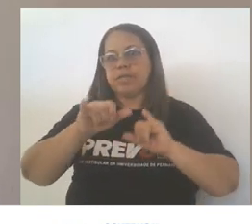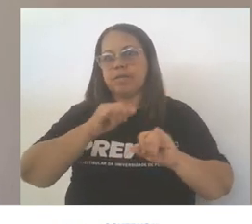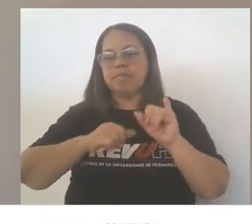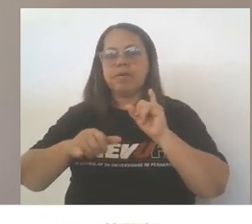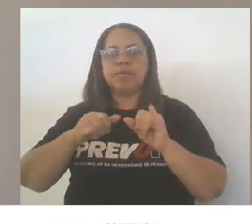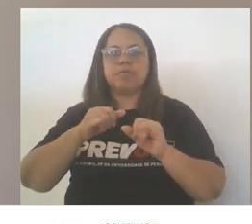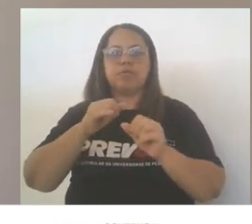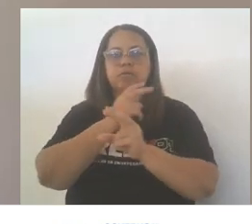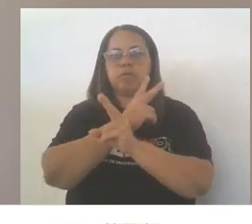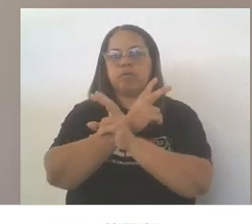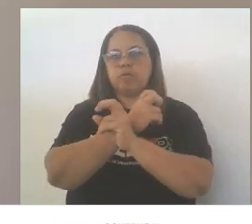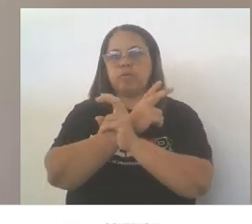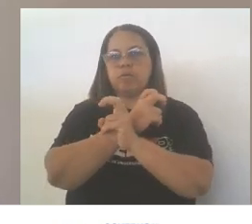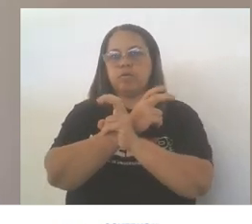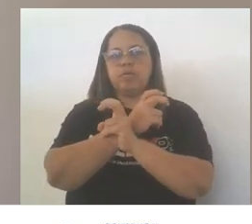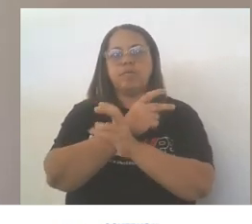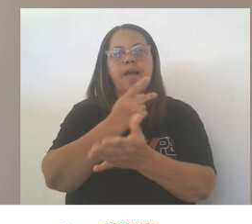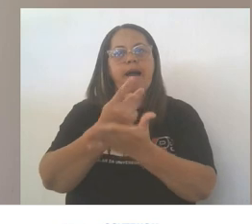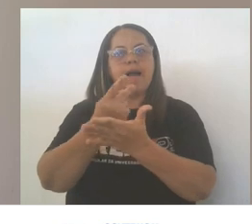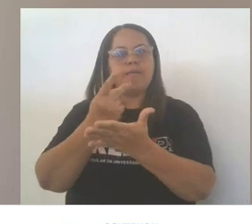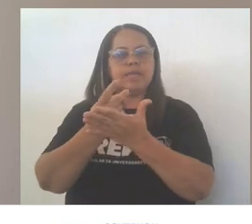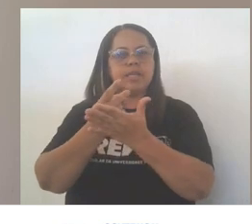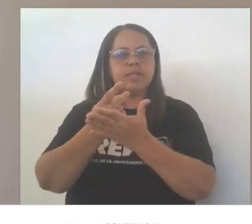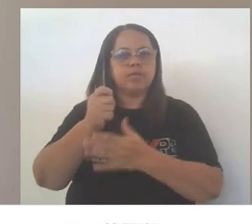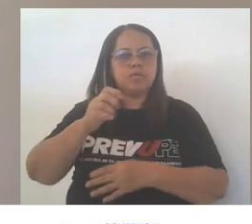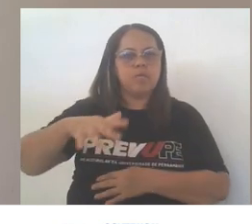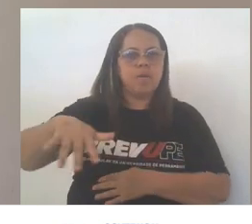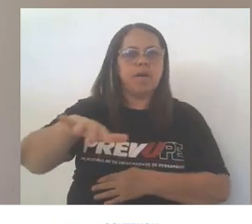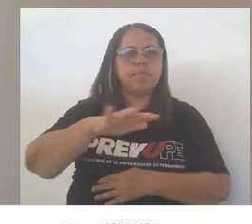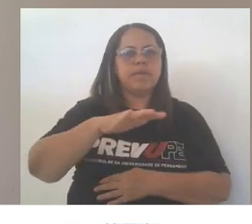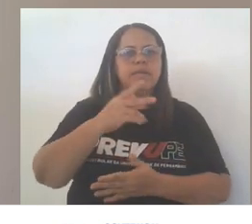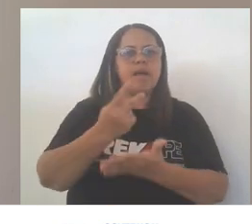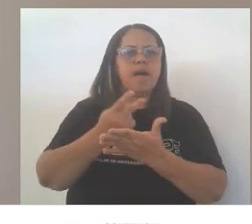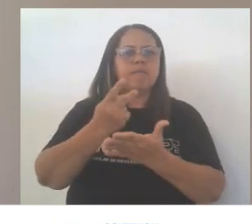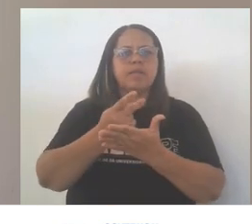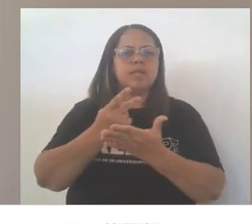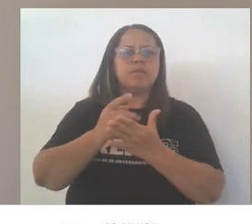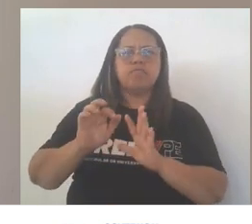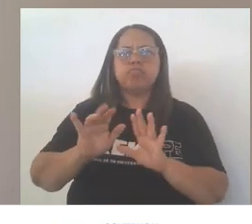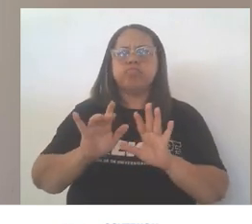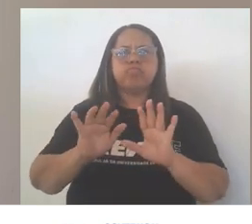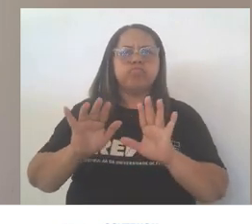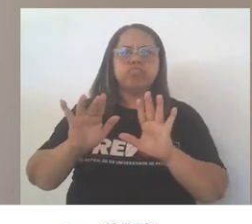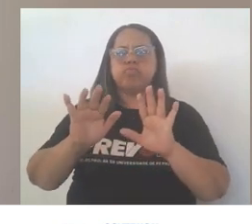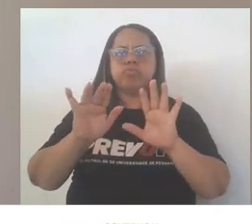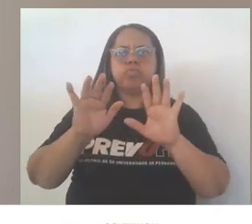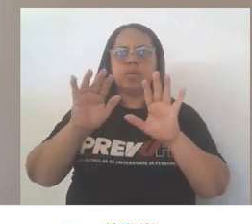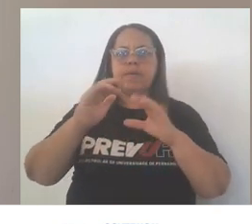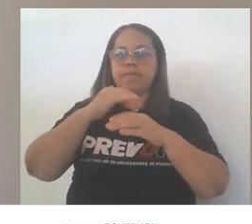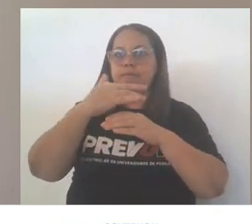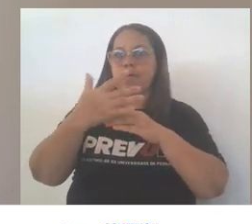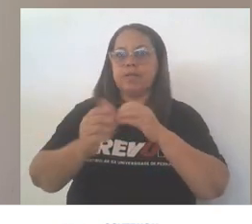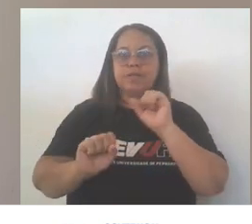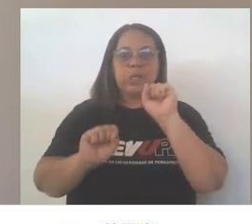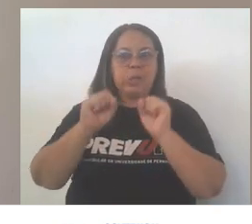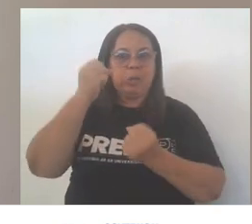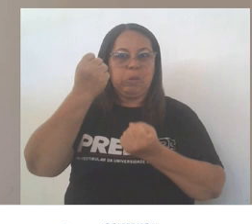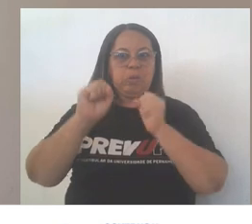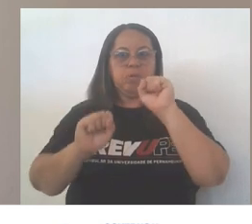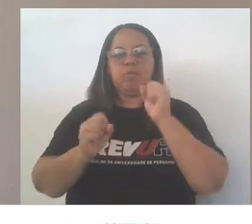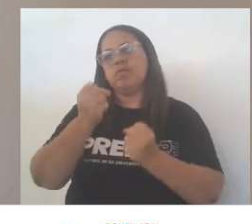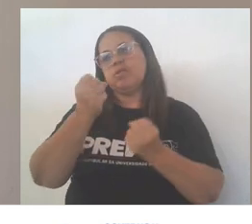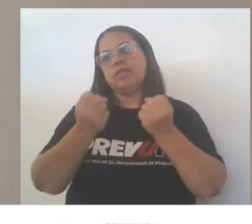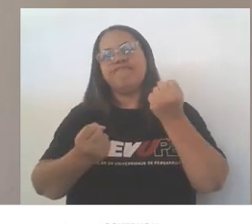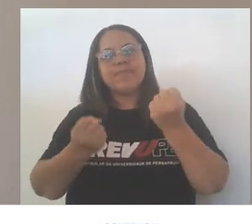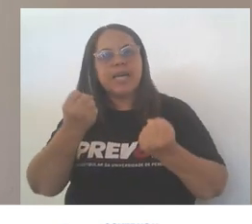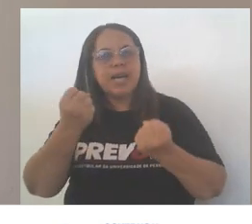e interagem no meio ambiente. Inicia-se geralmente com a emissão desses poluentes a partir de fontes industriais,